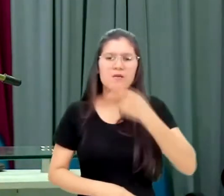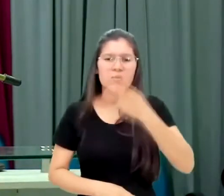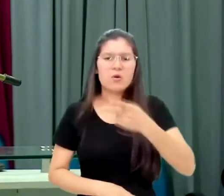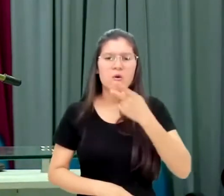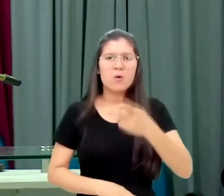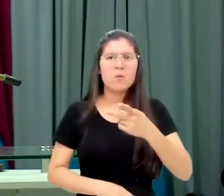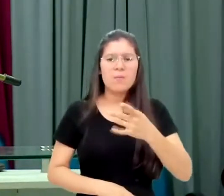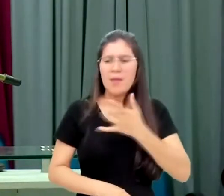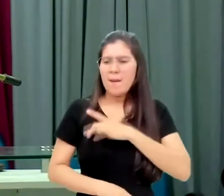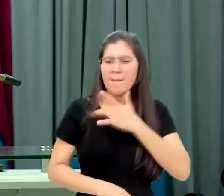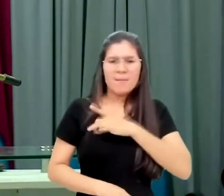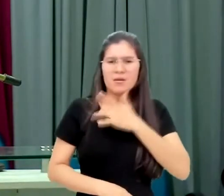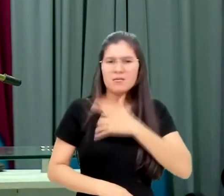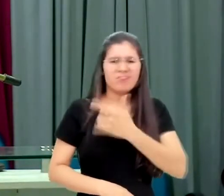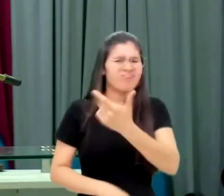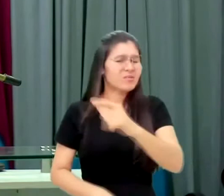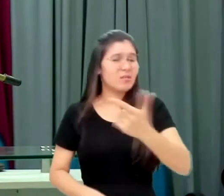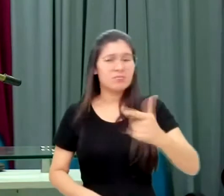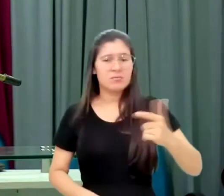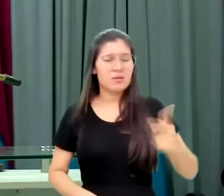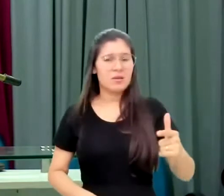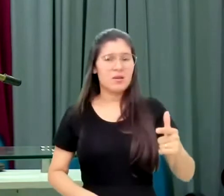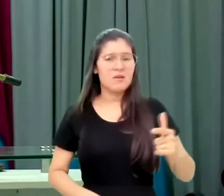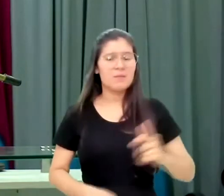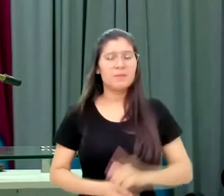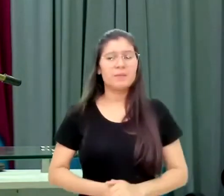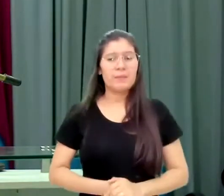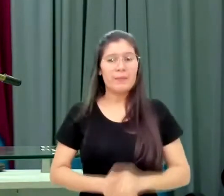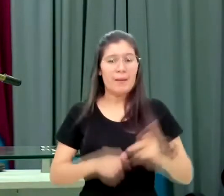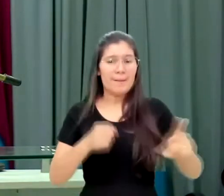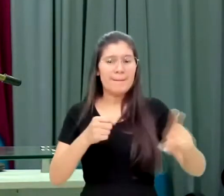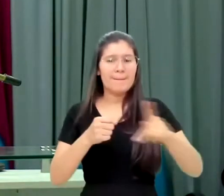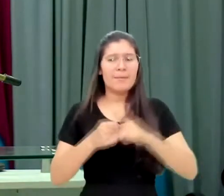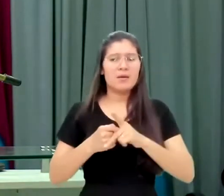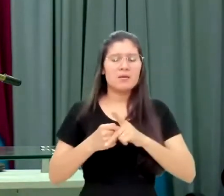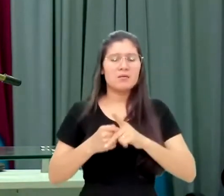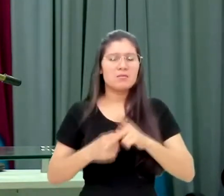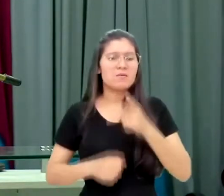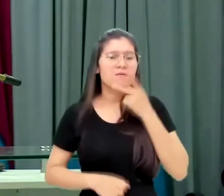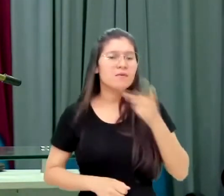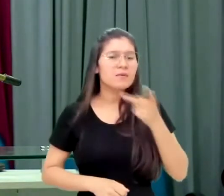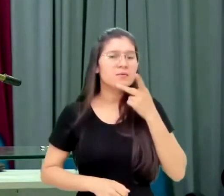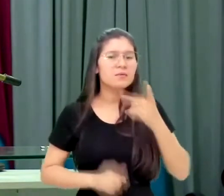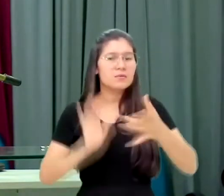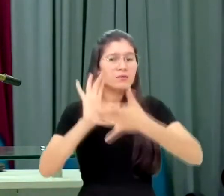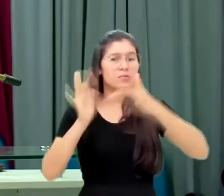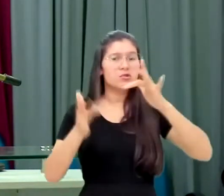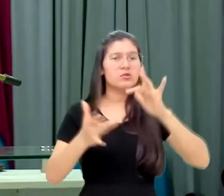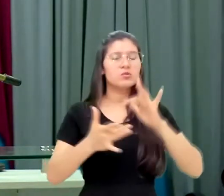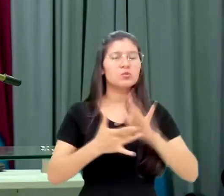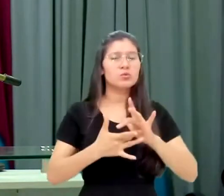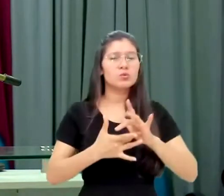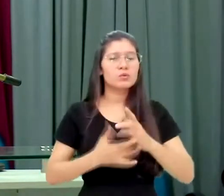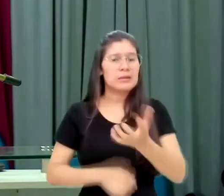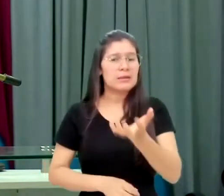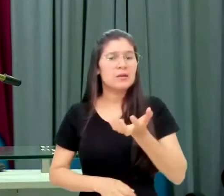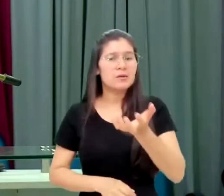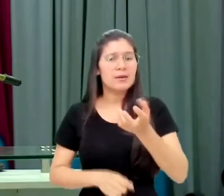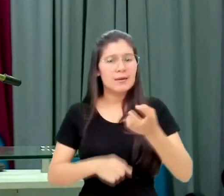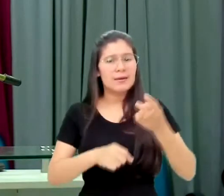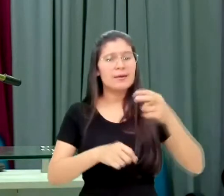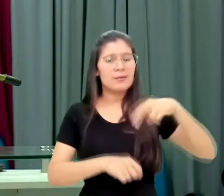se és tu mesmo, pois mande que eu vá ter contigo sobre as águas. Olha, irmãos, o importante aqui,